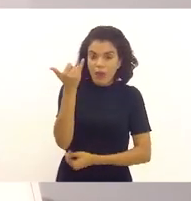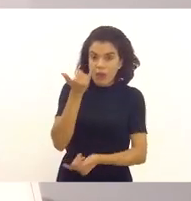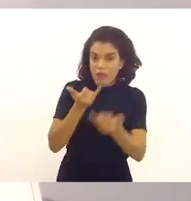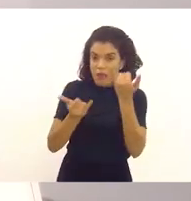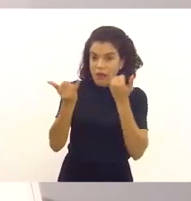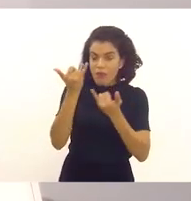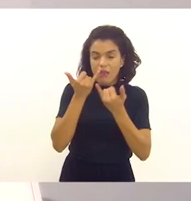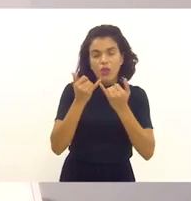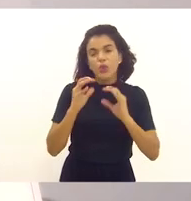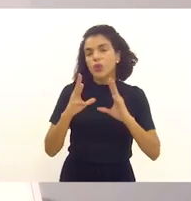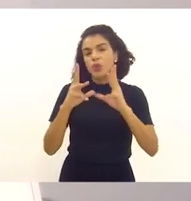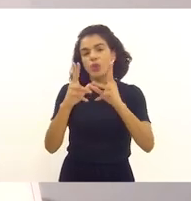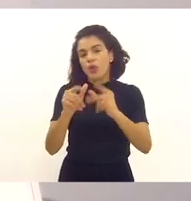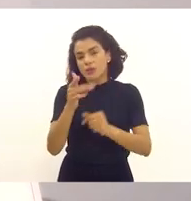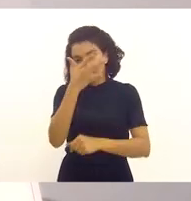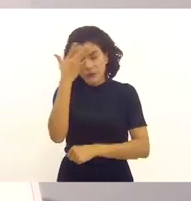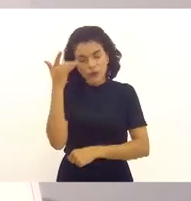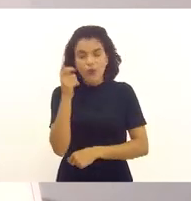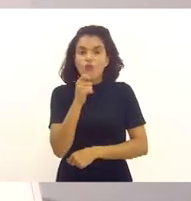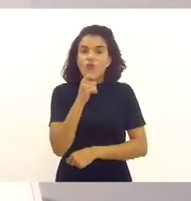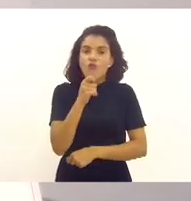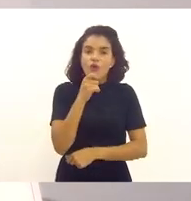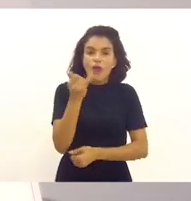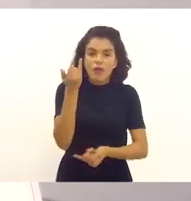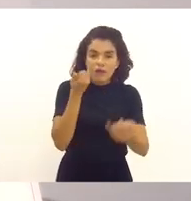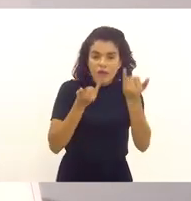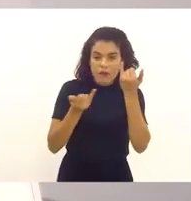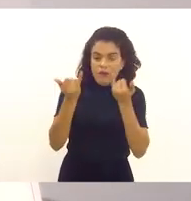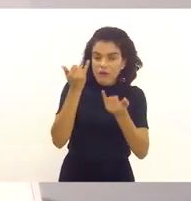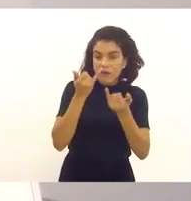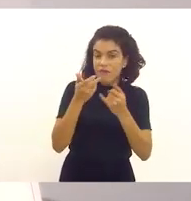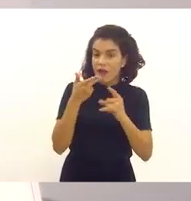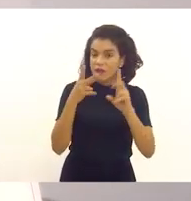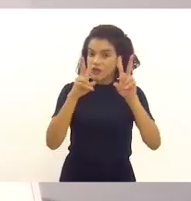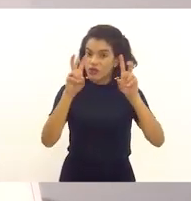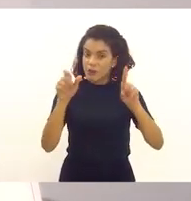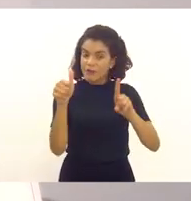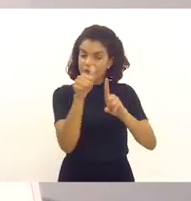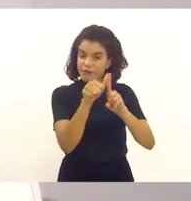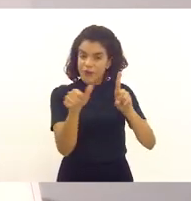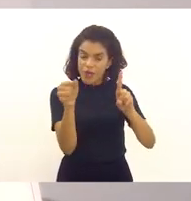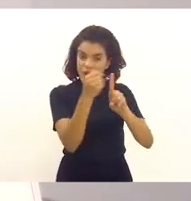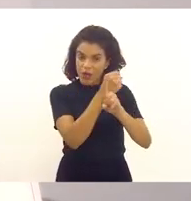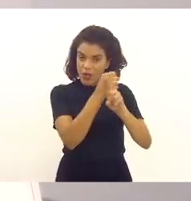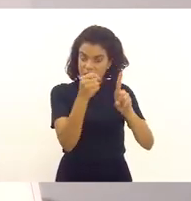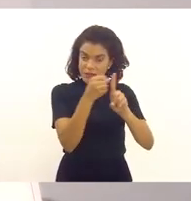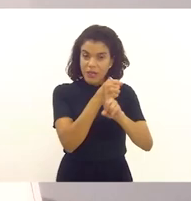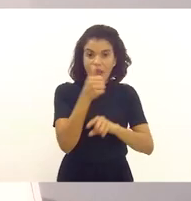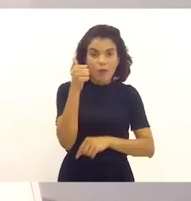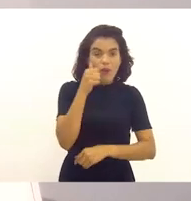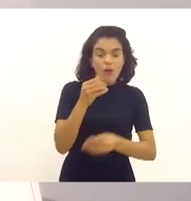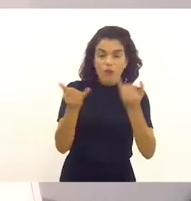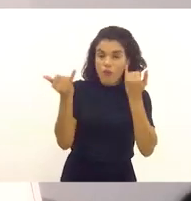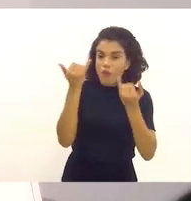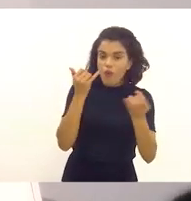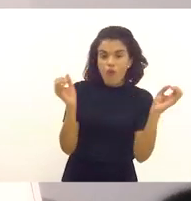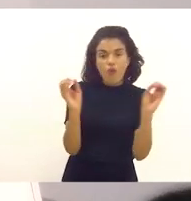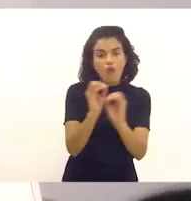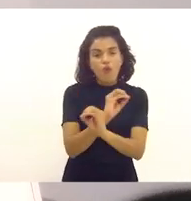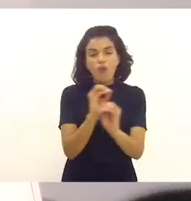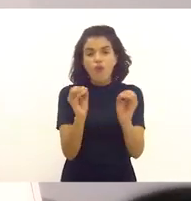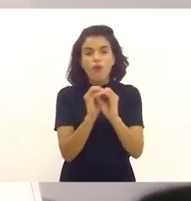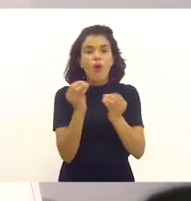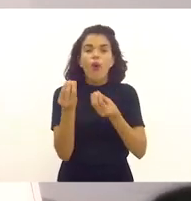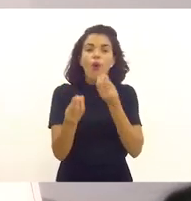se todas as pessoas não têm informação mas nós estamos nesse momento aqui falando de violência contra mulher se a mulher não tem informação ela não tem como